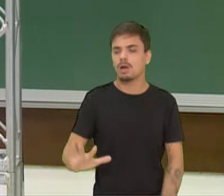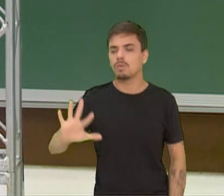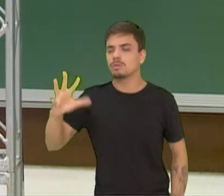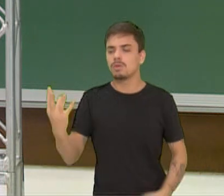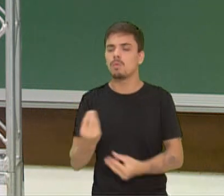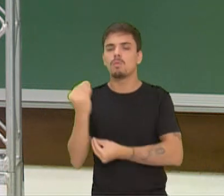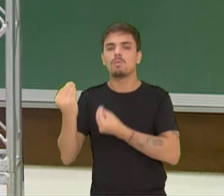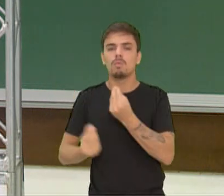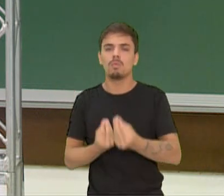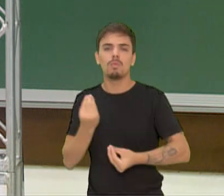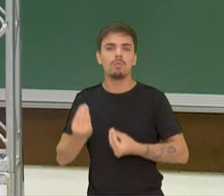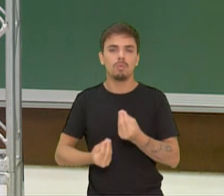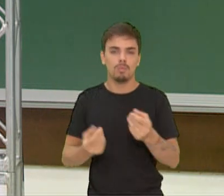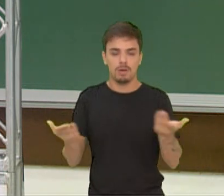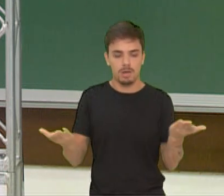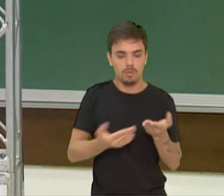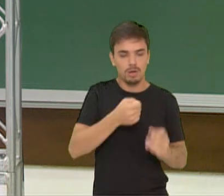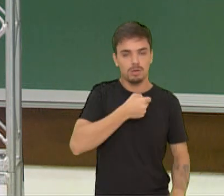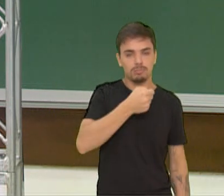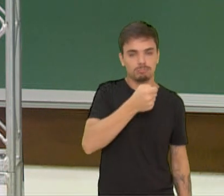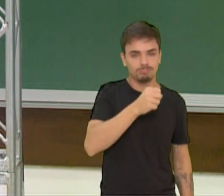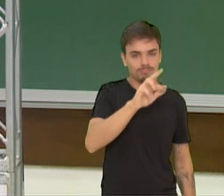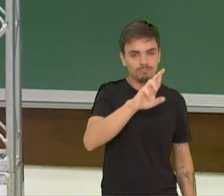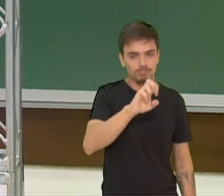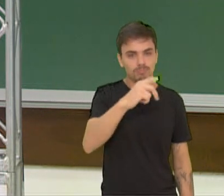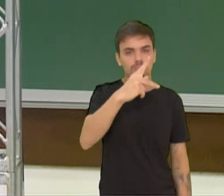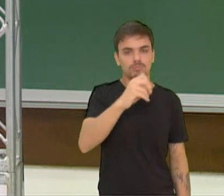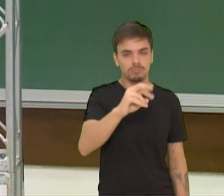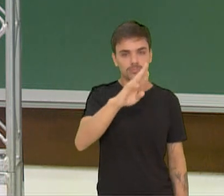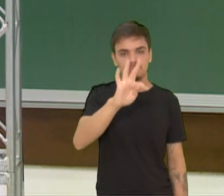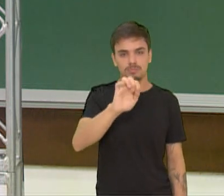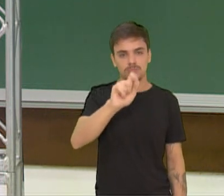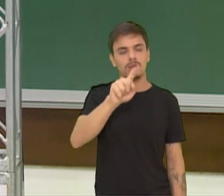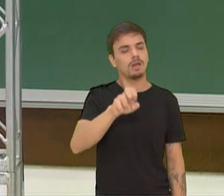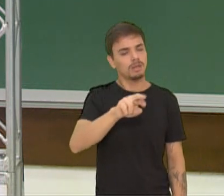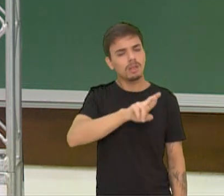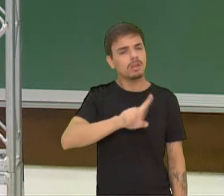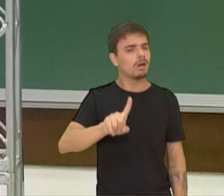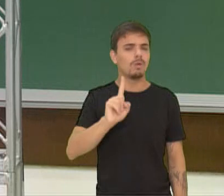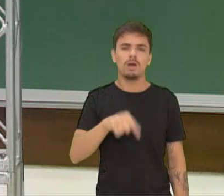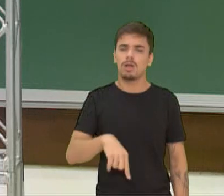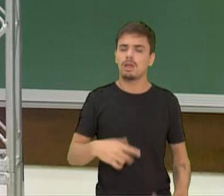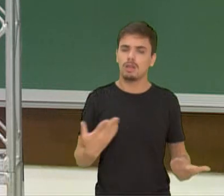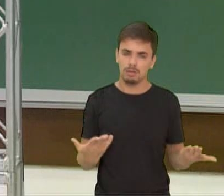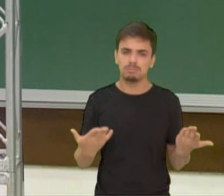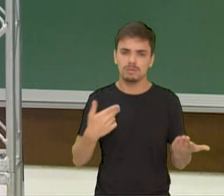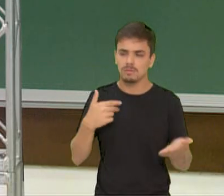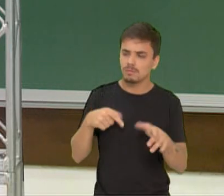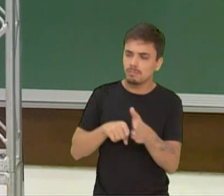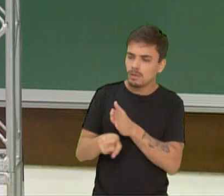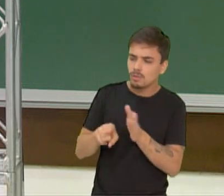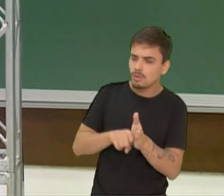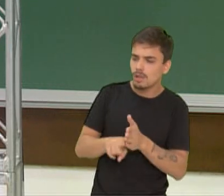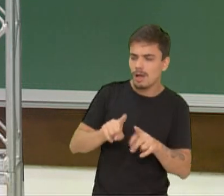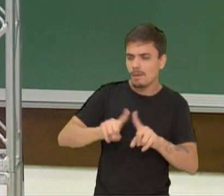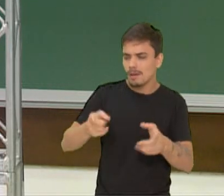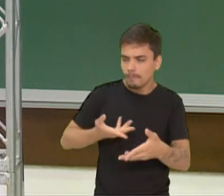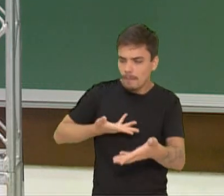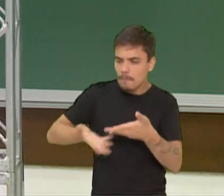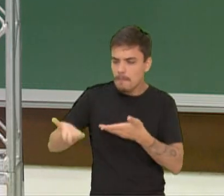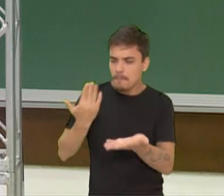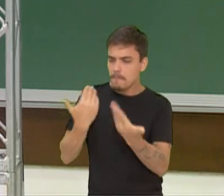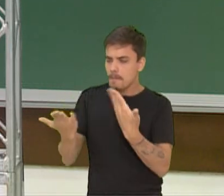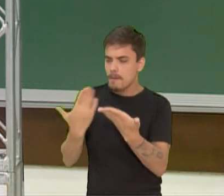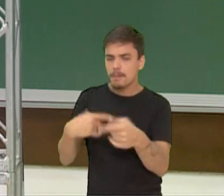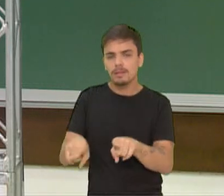não é verdade? A reportagem já não. Né? Então, às vezes, está fazendo uma pergunta para alguém, mas você não acha que isso,